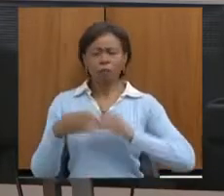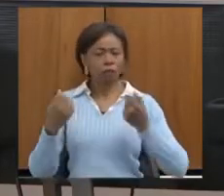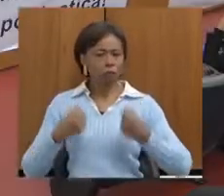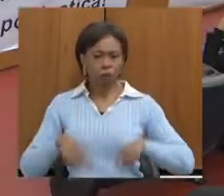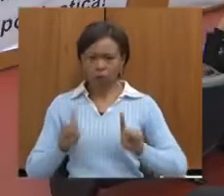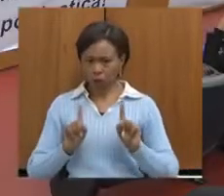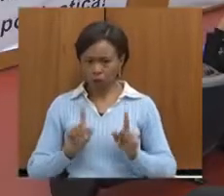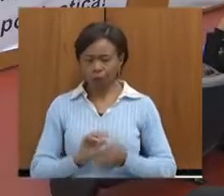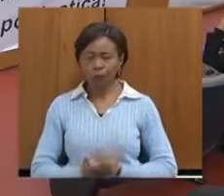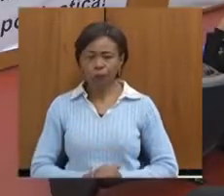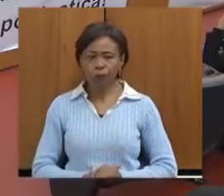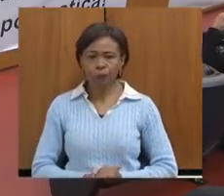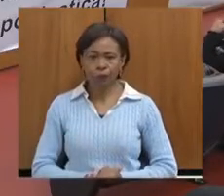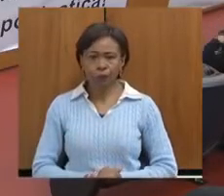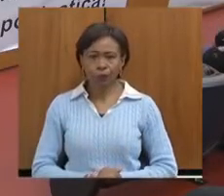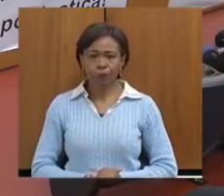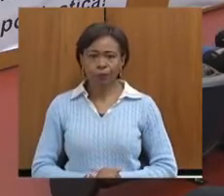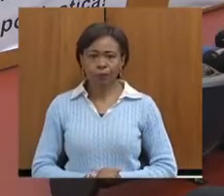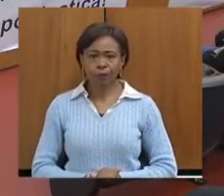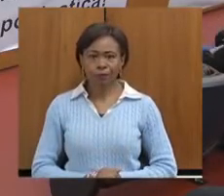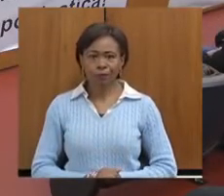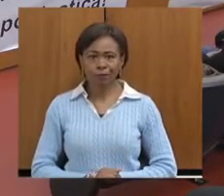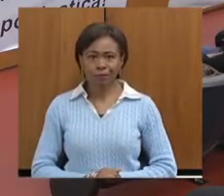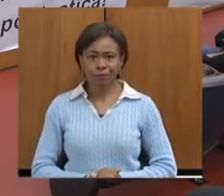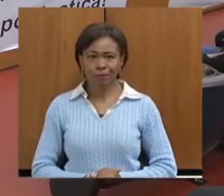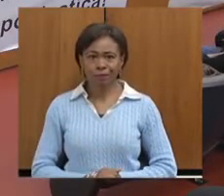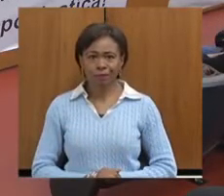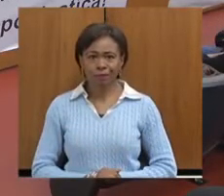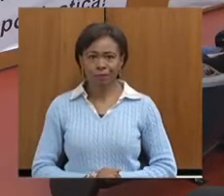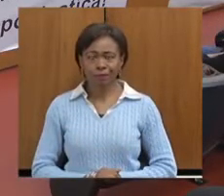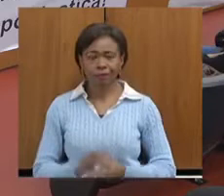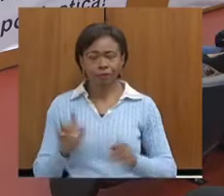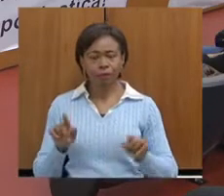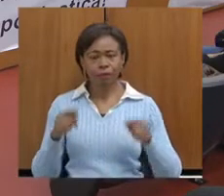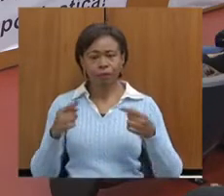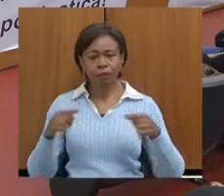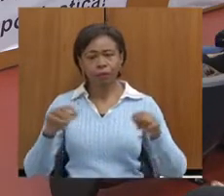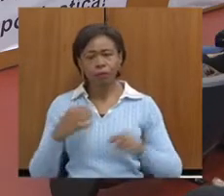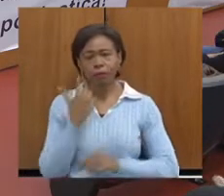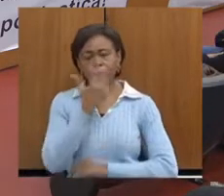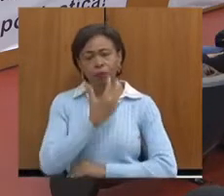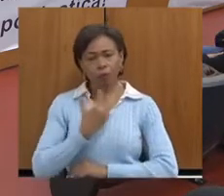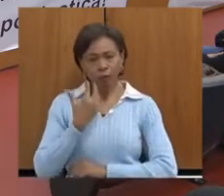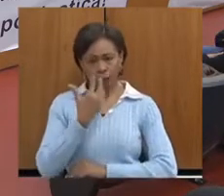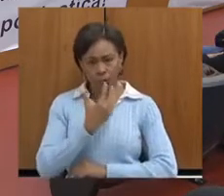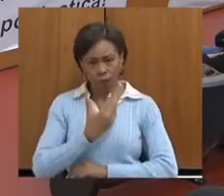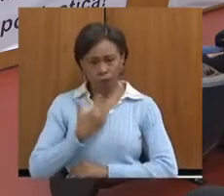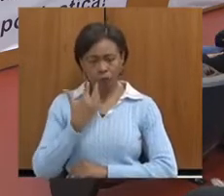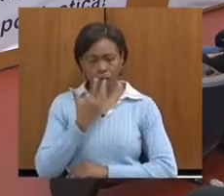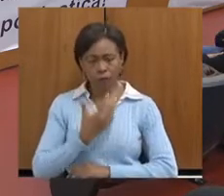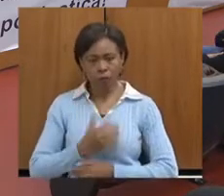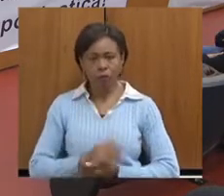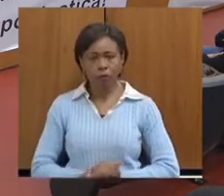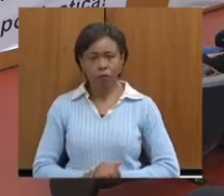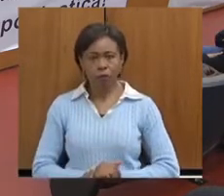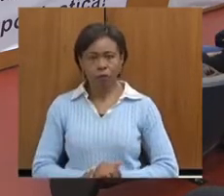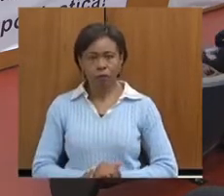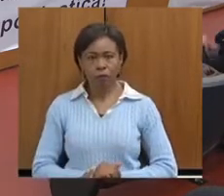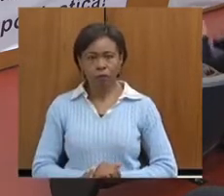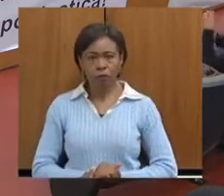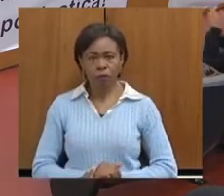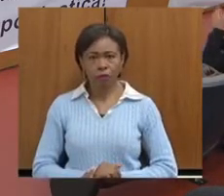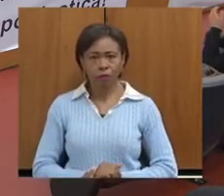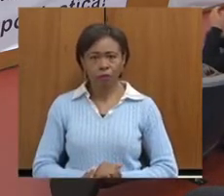pessoais e embarca morena embarca molha o pé mas não molha 6 vaca